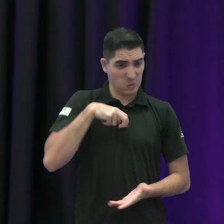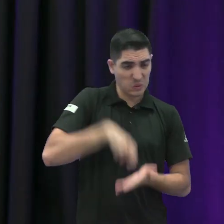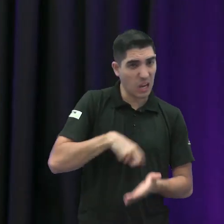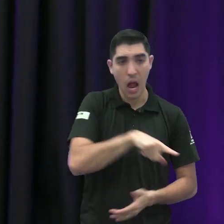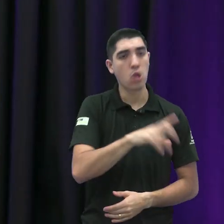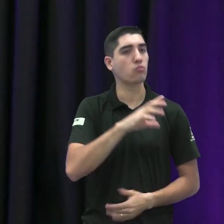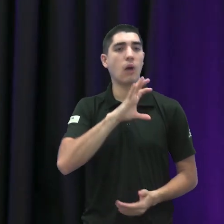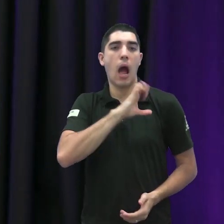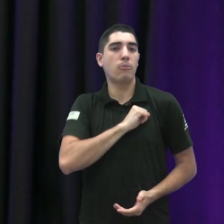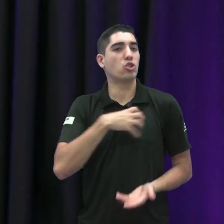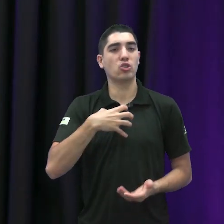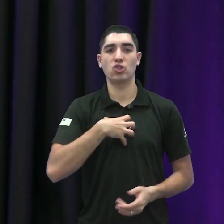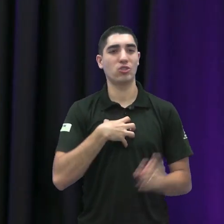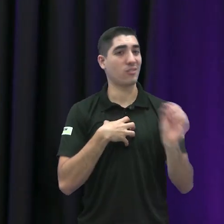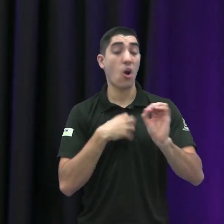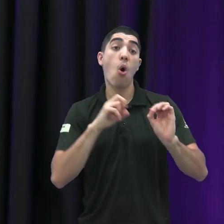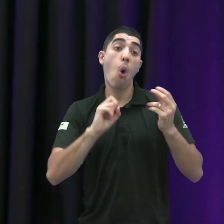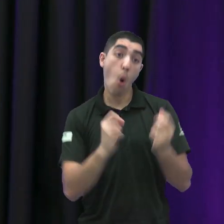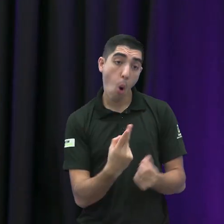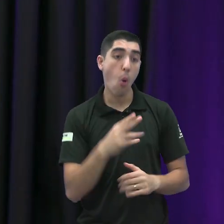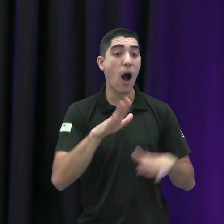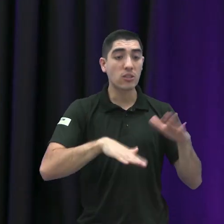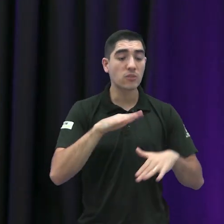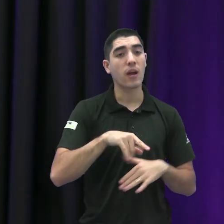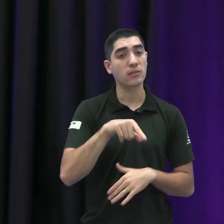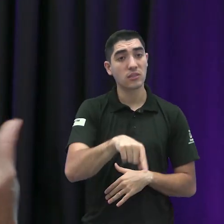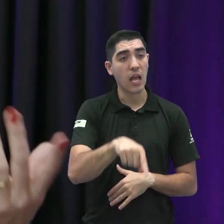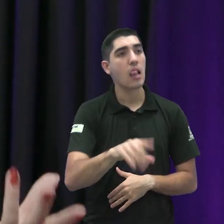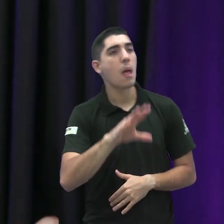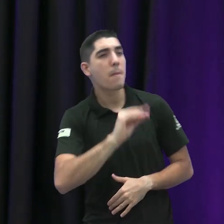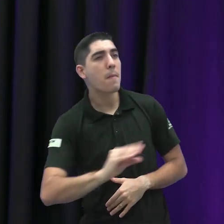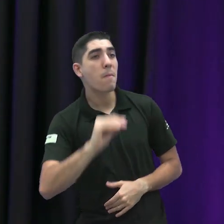ela é punida ou quando ela não é ouvida. Olha só. Então, a